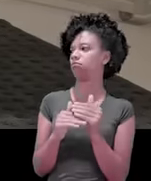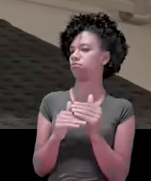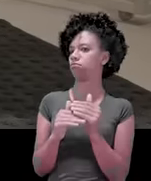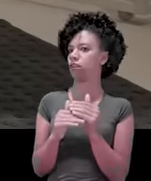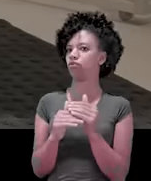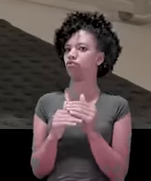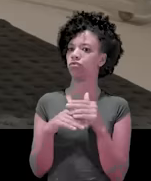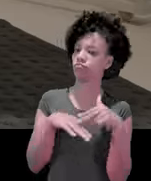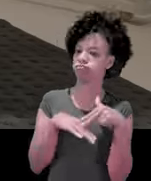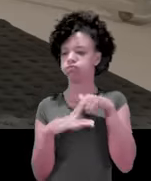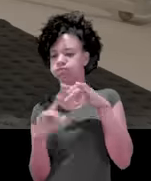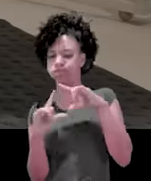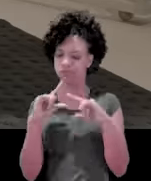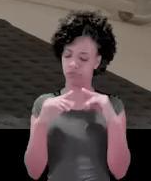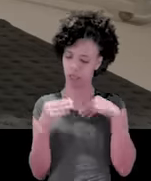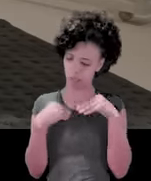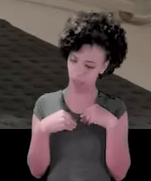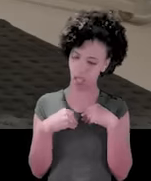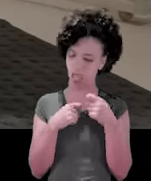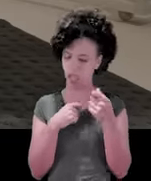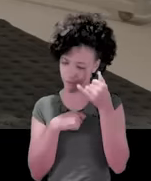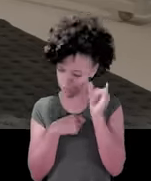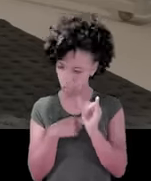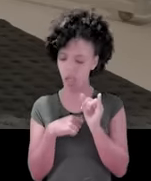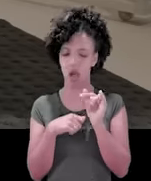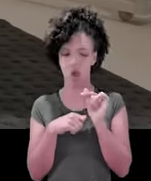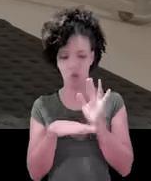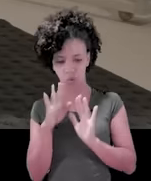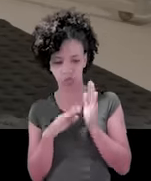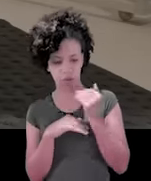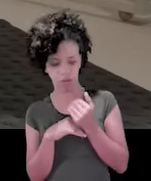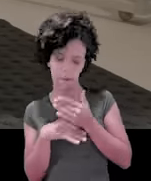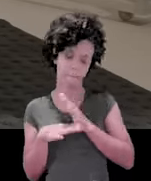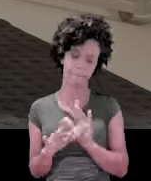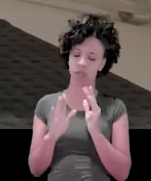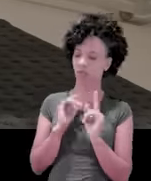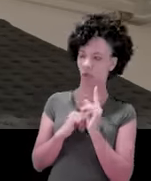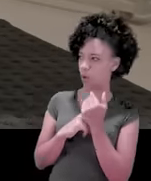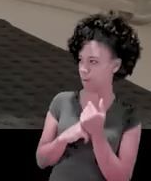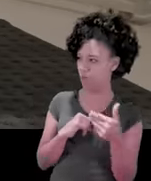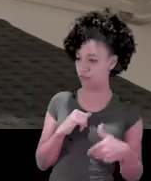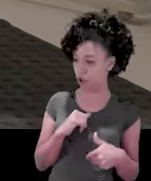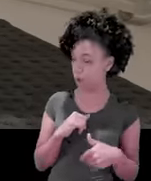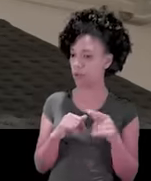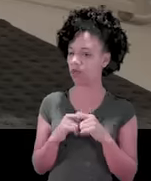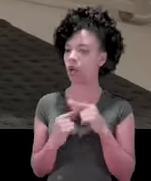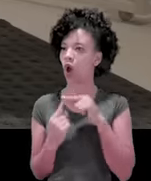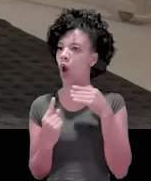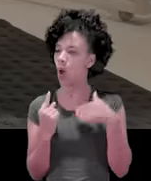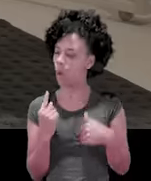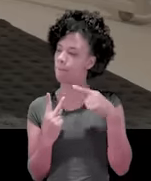de né não cair no umas de entrar numa deprê esse cuidado da forma mais a placa de saber da sua